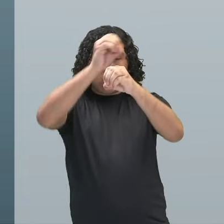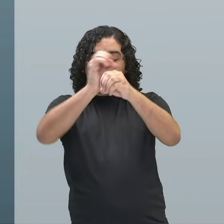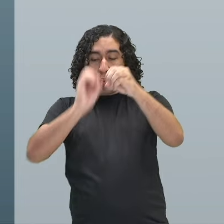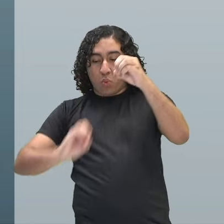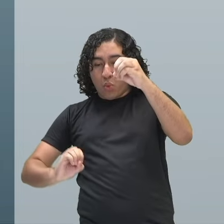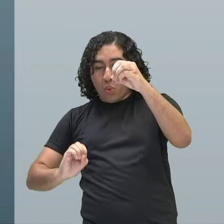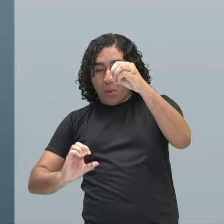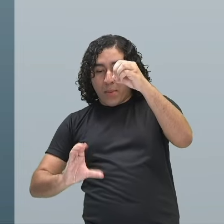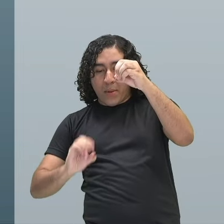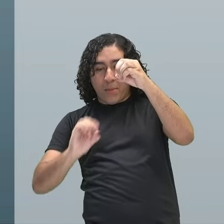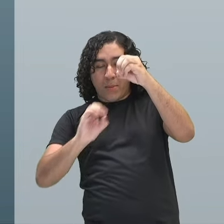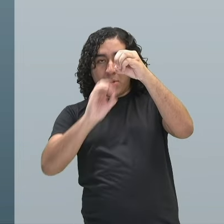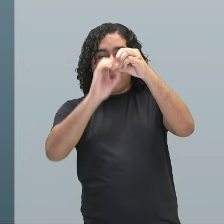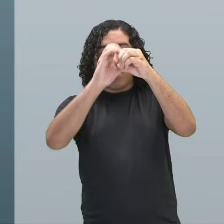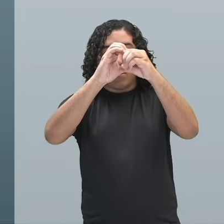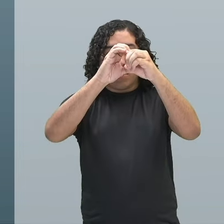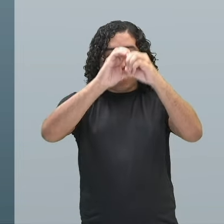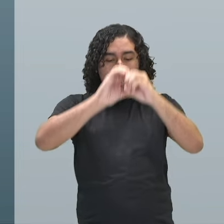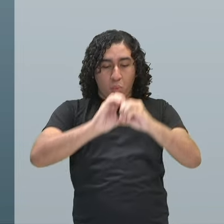né, um por um,